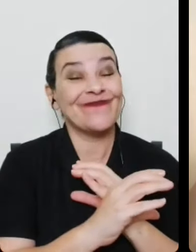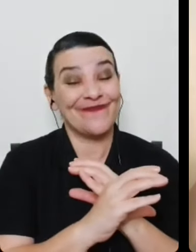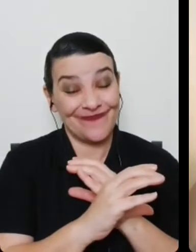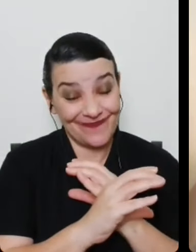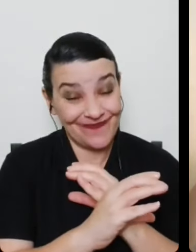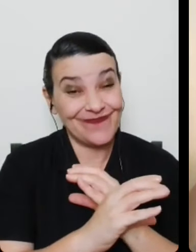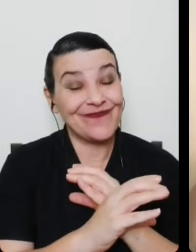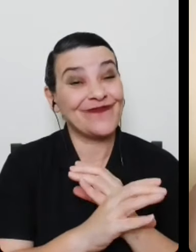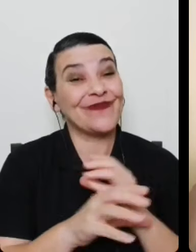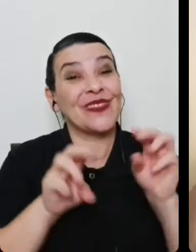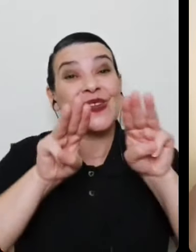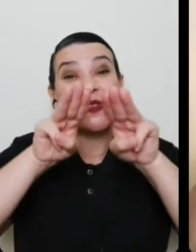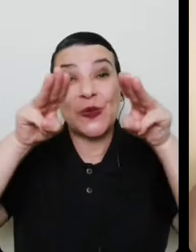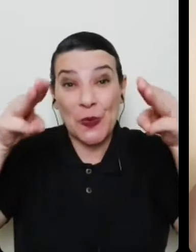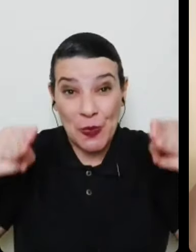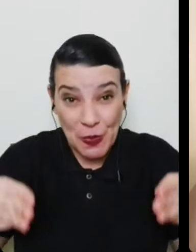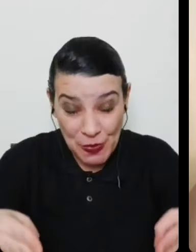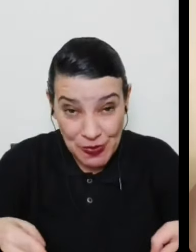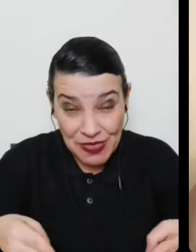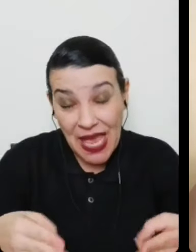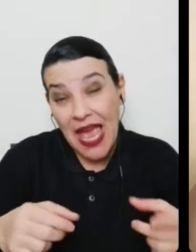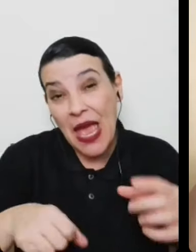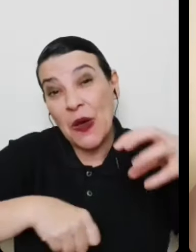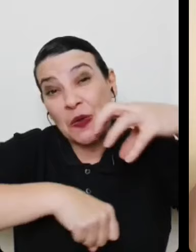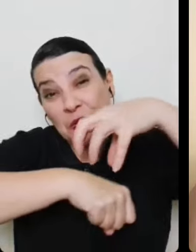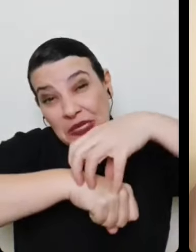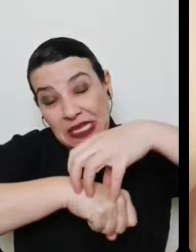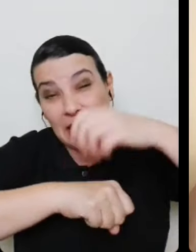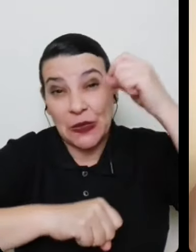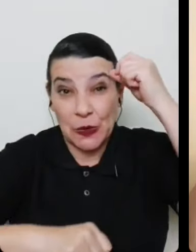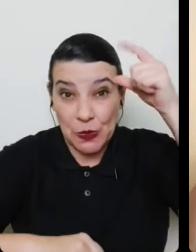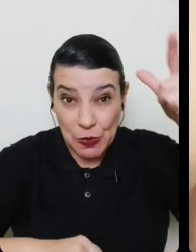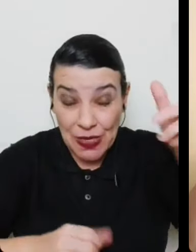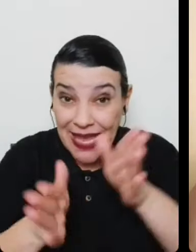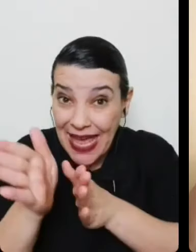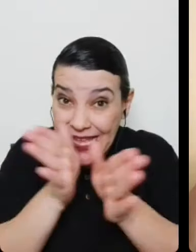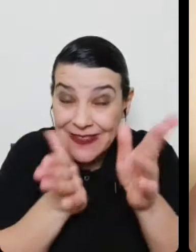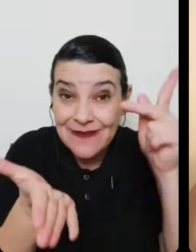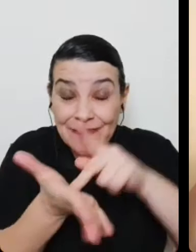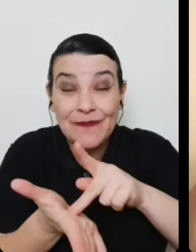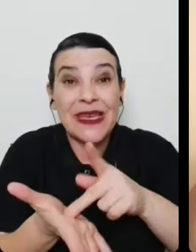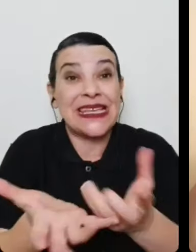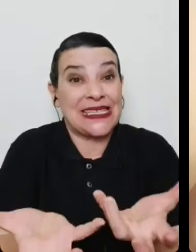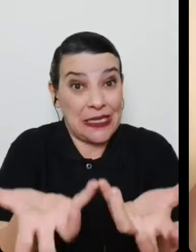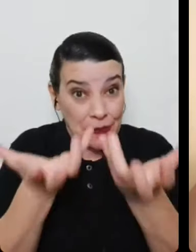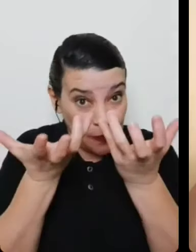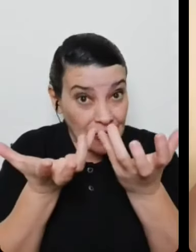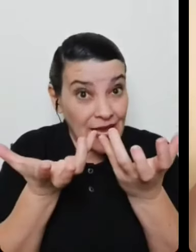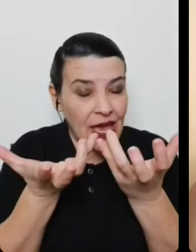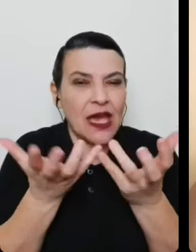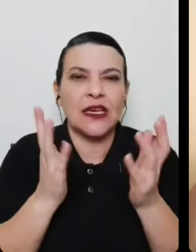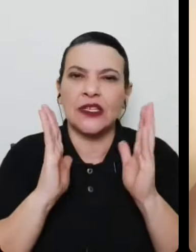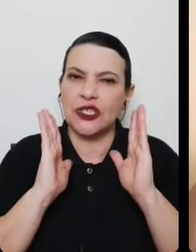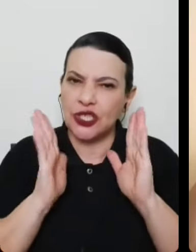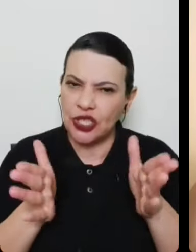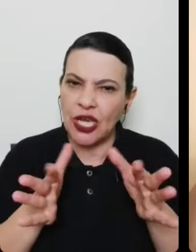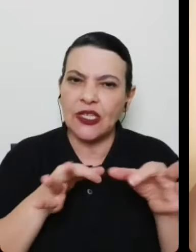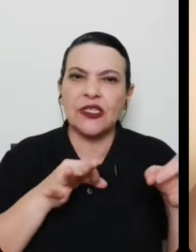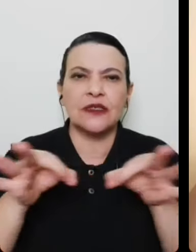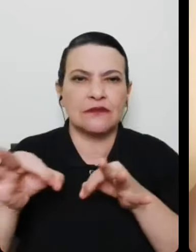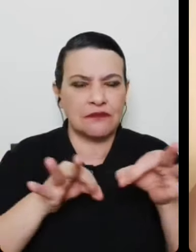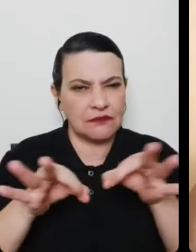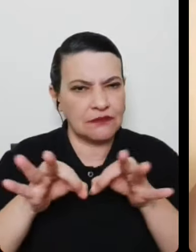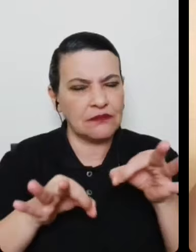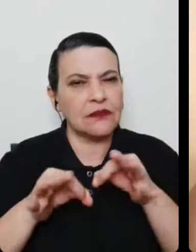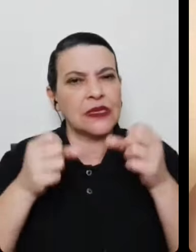Se os museus e os centros culturais se pretendem acessíveis de fato, e aí a gente está fazendo um recorte aqui para falar de acessibilidade